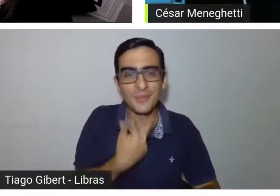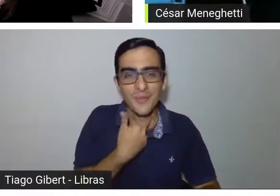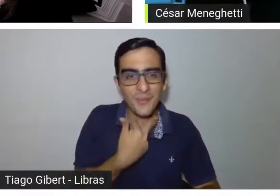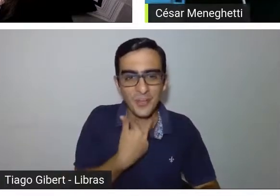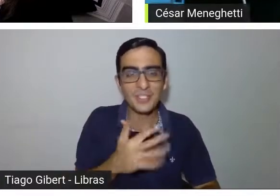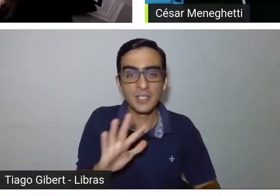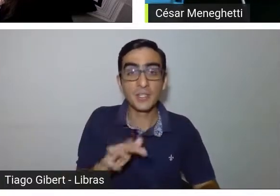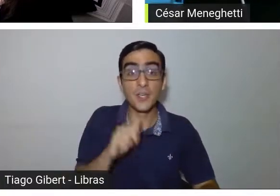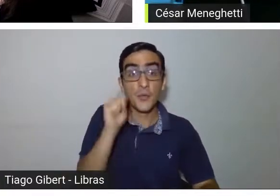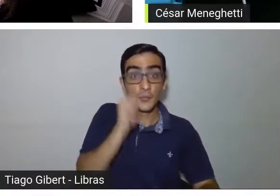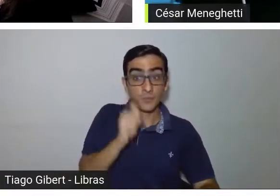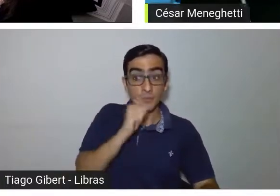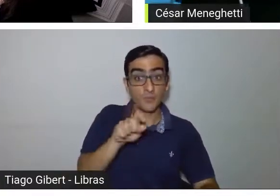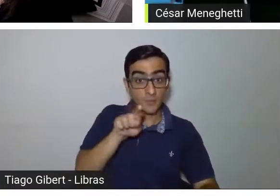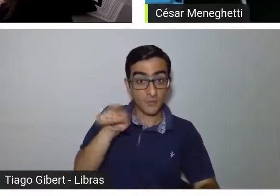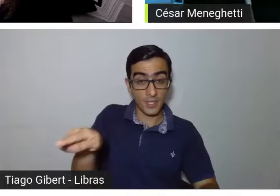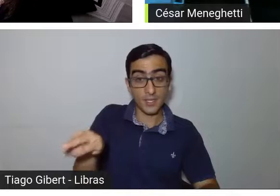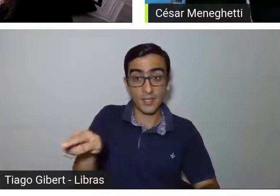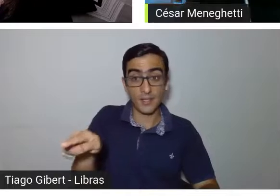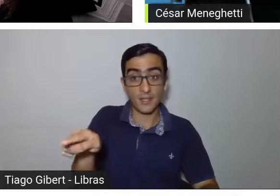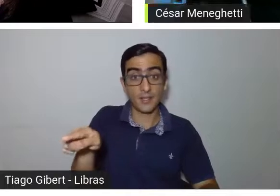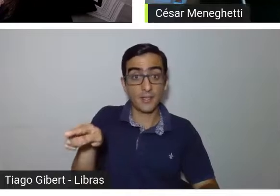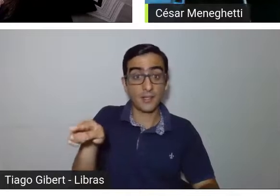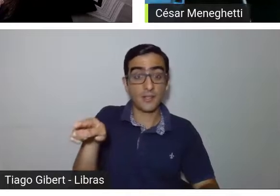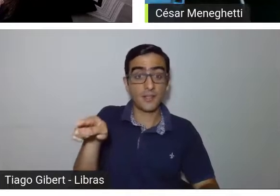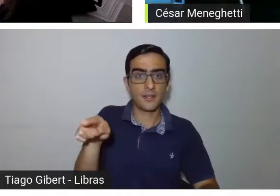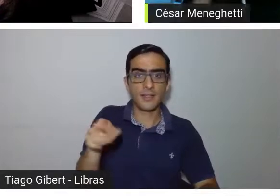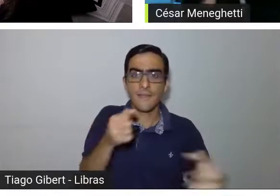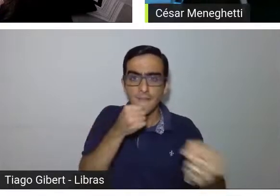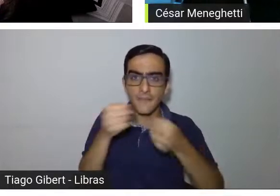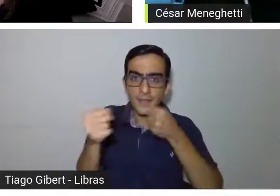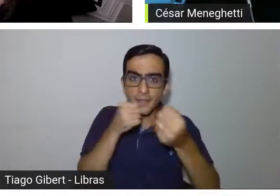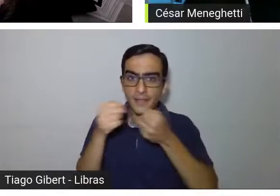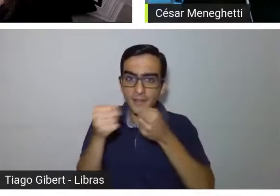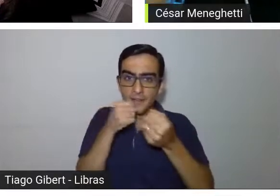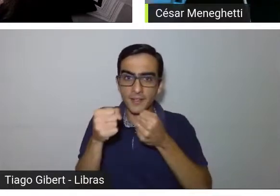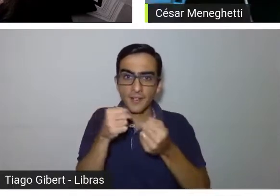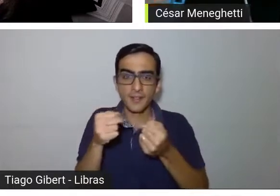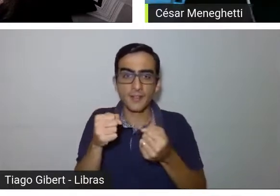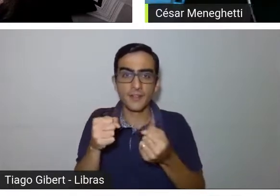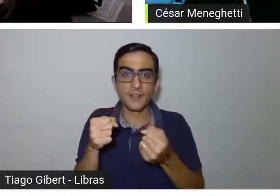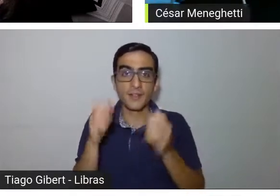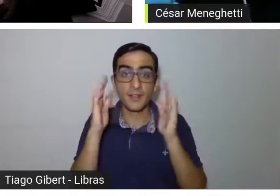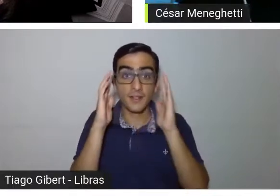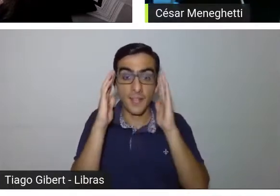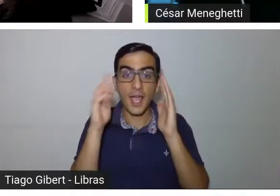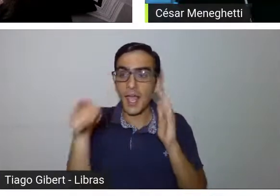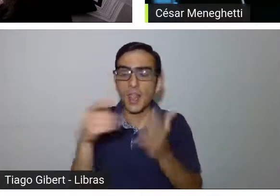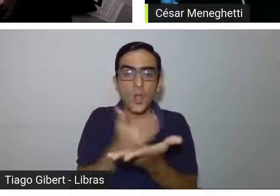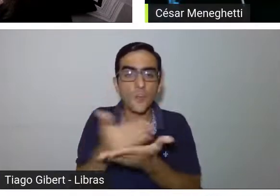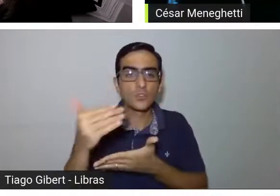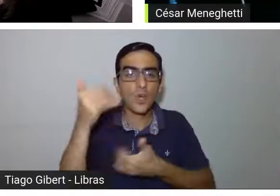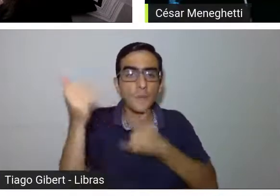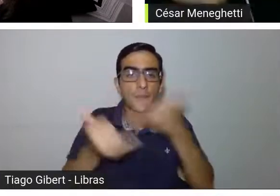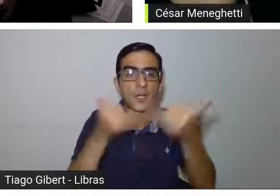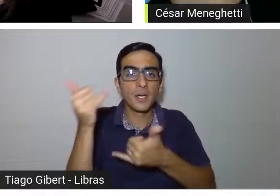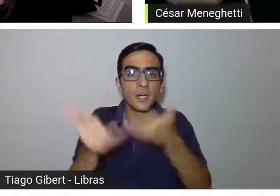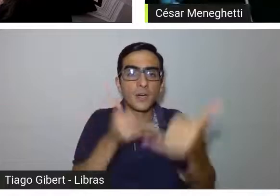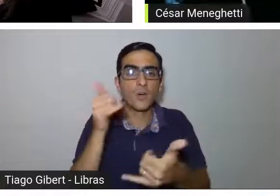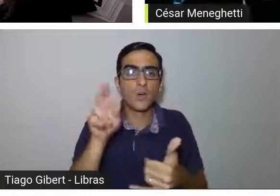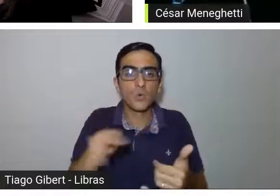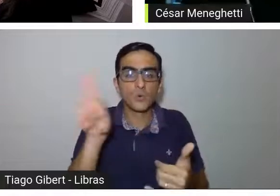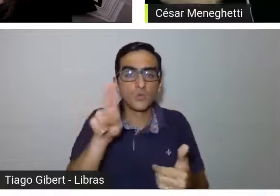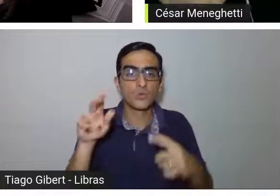fazer praticamente a entrevista com ela, não foi uma entrevista, ela começou a brincar com essa coisa que todo mundo